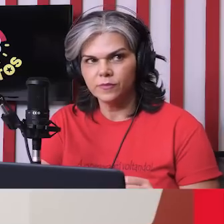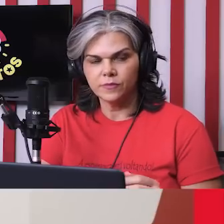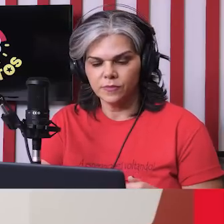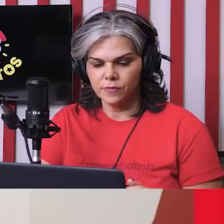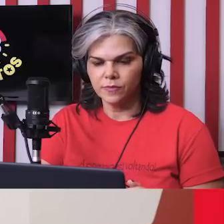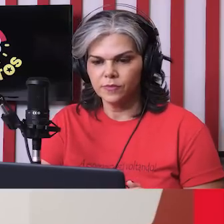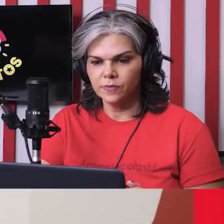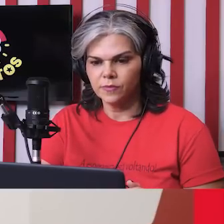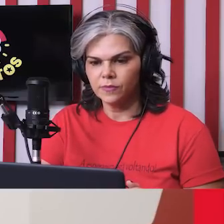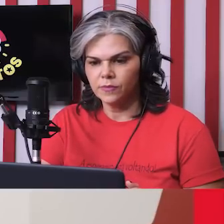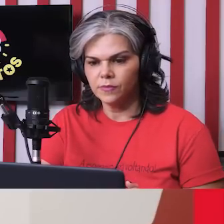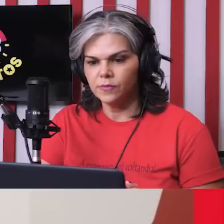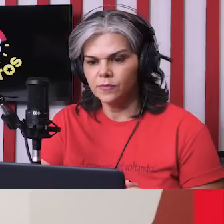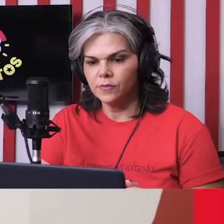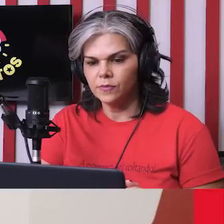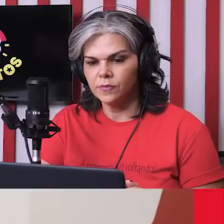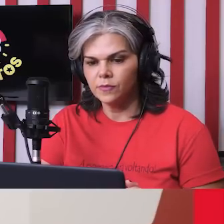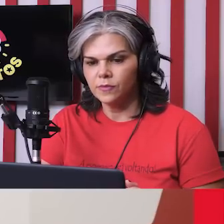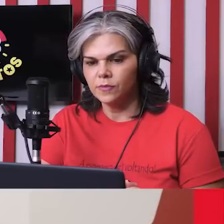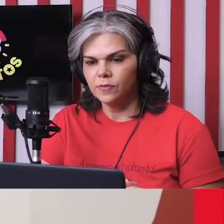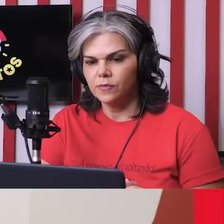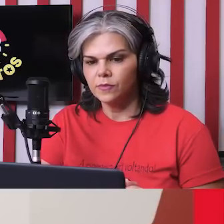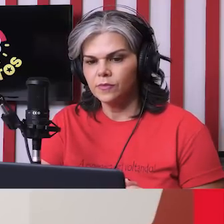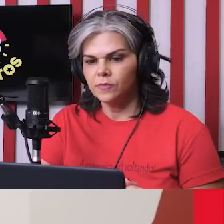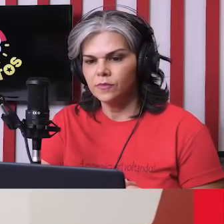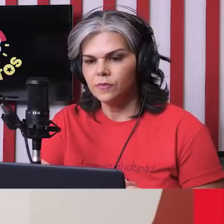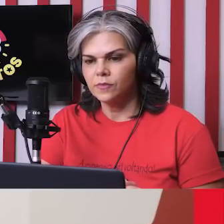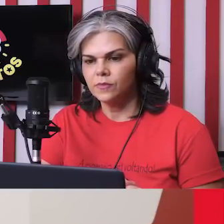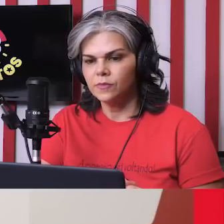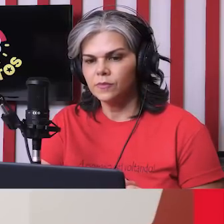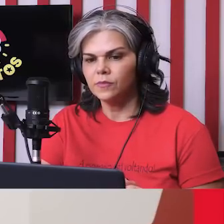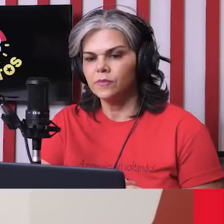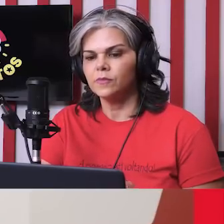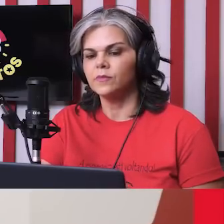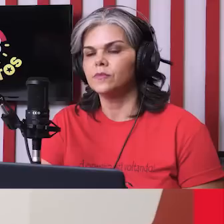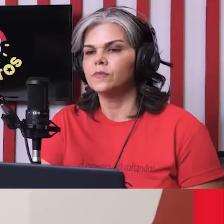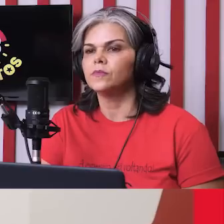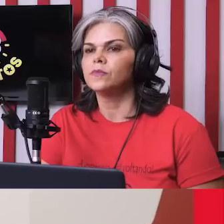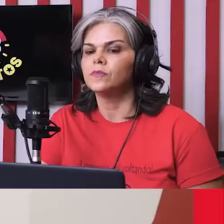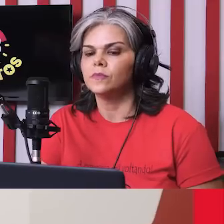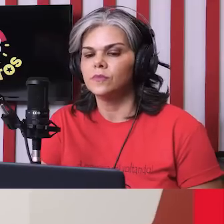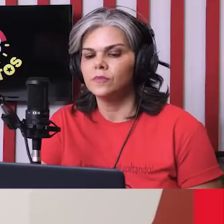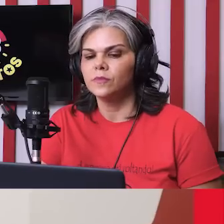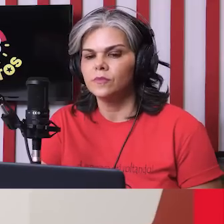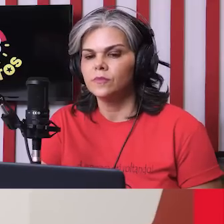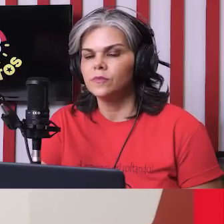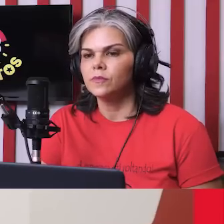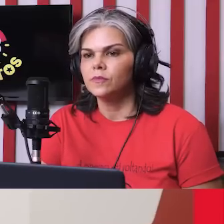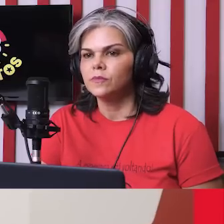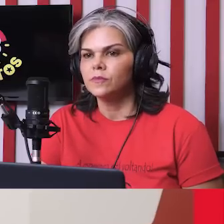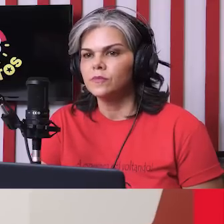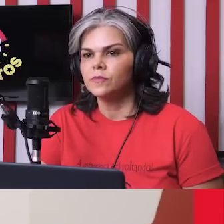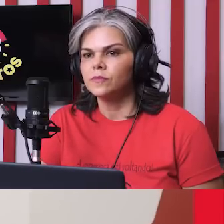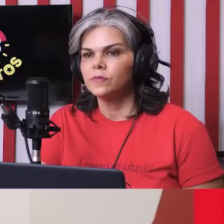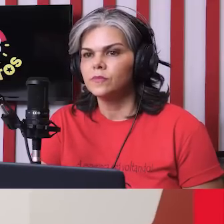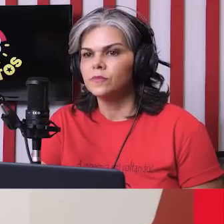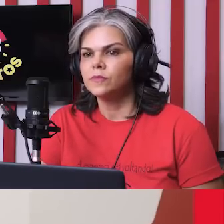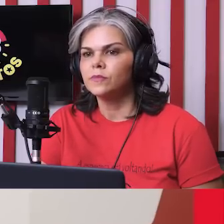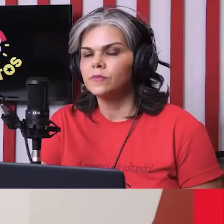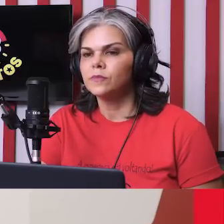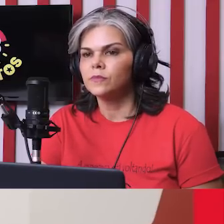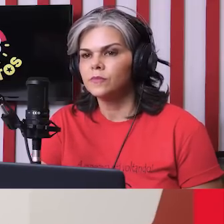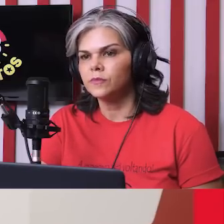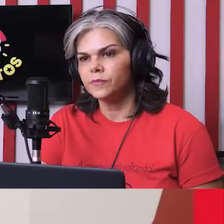presidenta Dilma, portanto, os nossos governos realmente tiveram um cuidado muito grande com a educação. Foi um